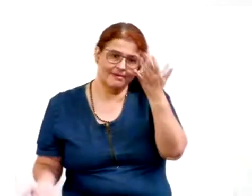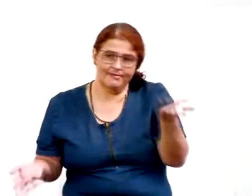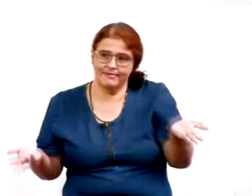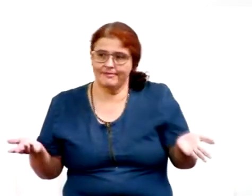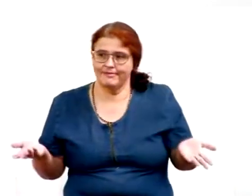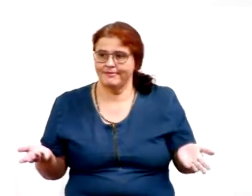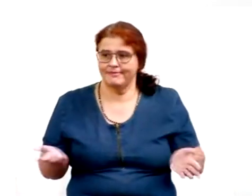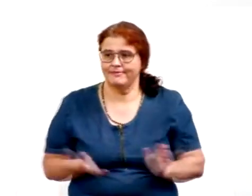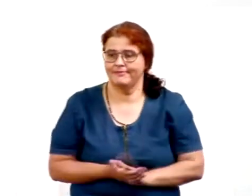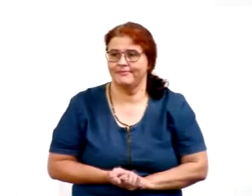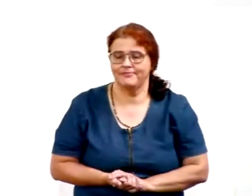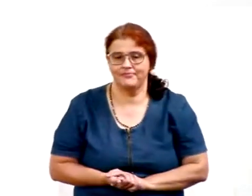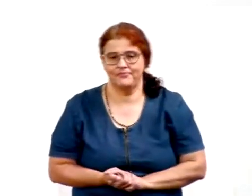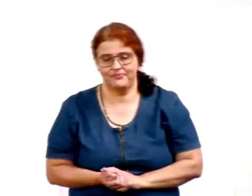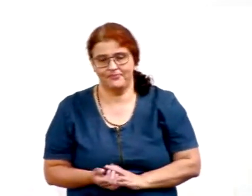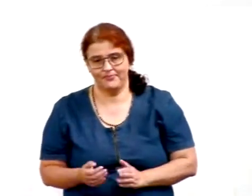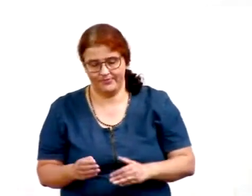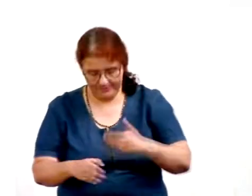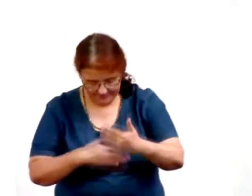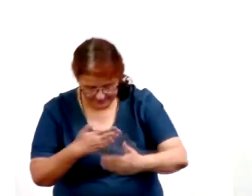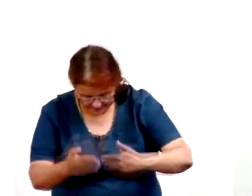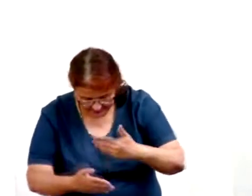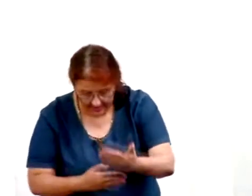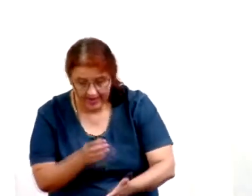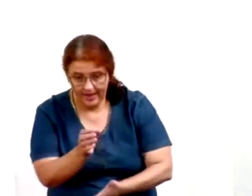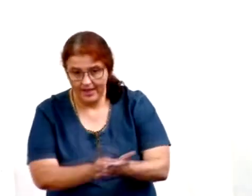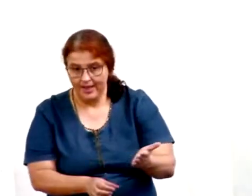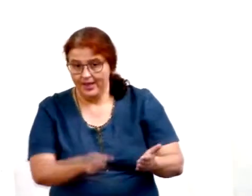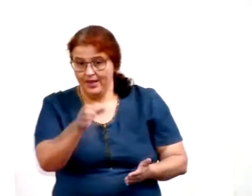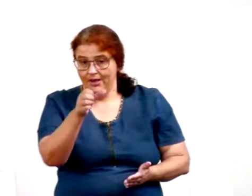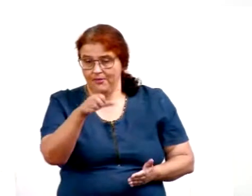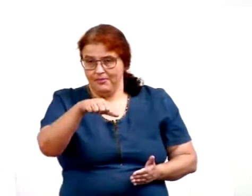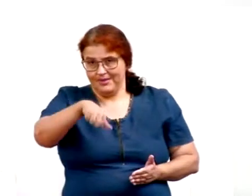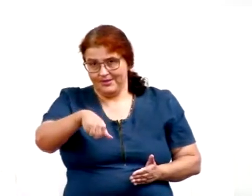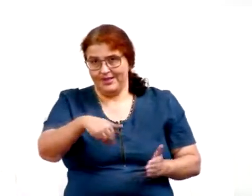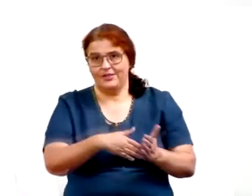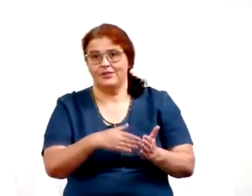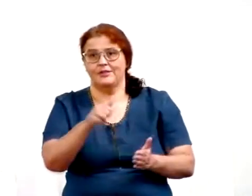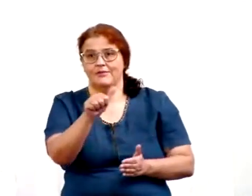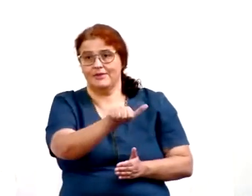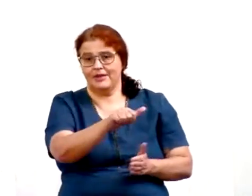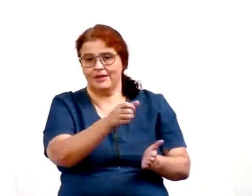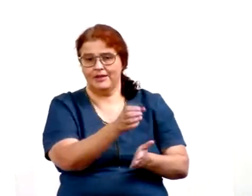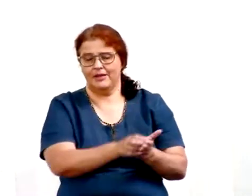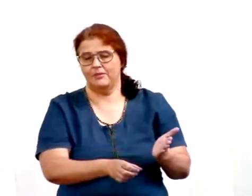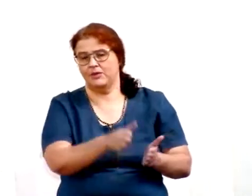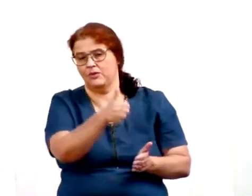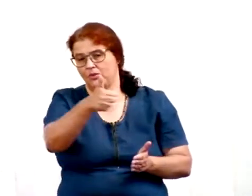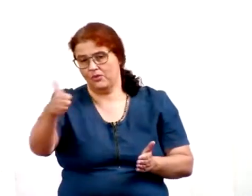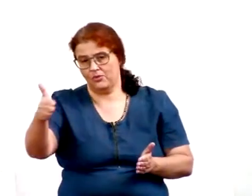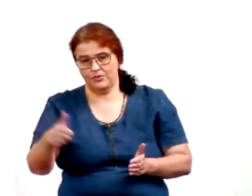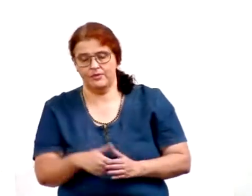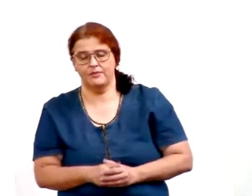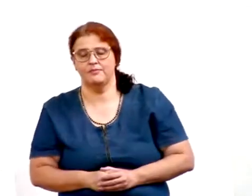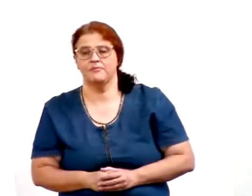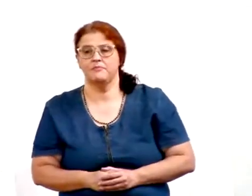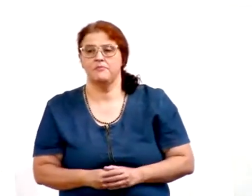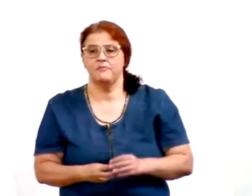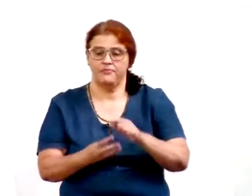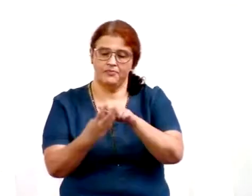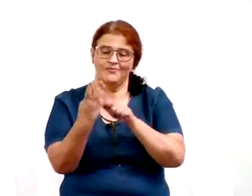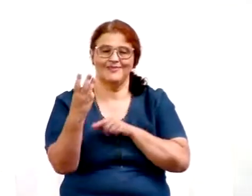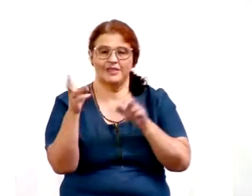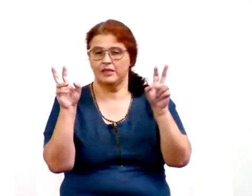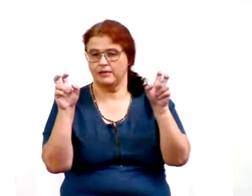igreja. A sessão que começa no capítulo 7, vai até o capítulo 11, nos traz pelo menos 3